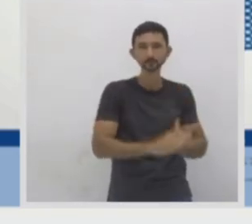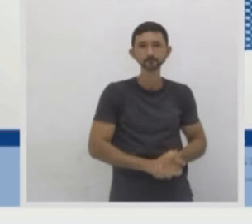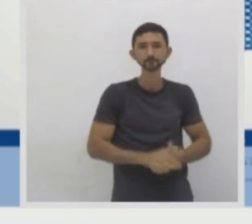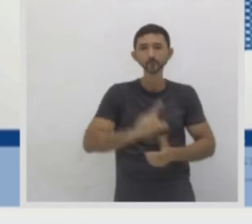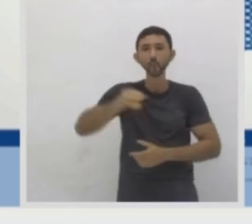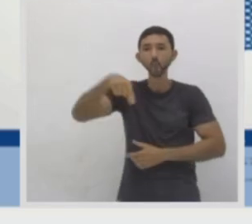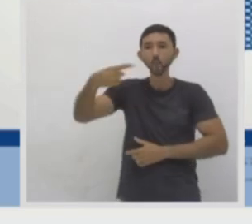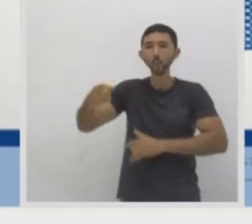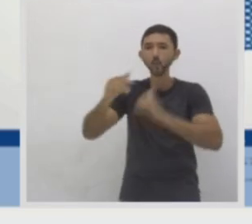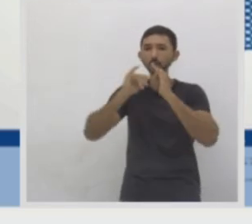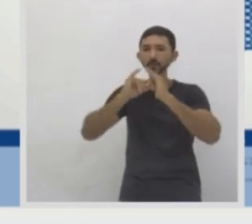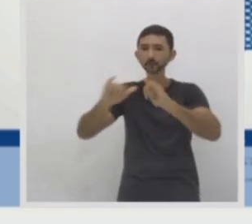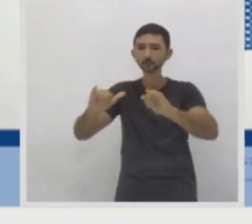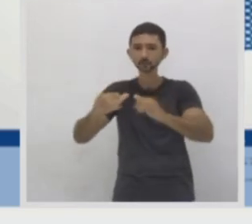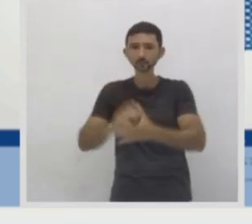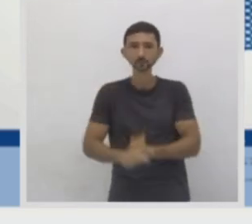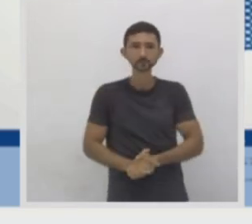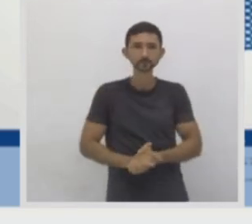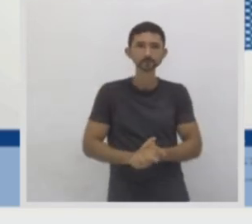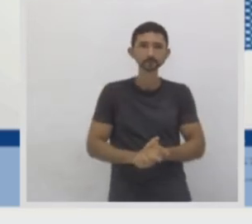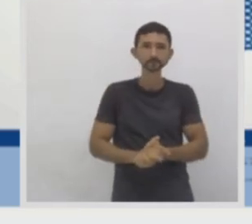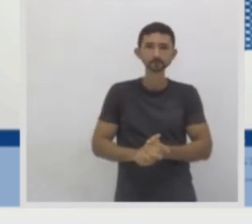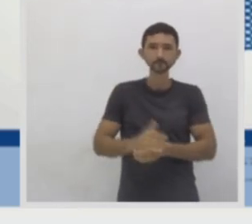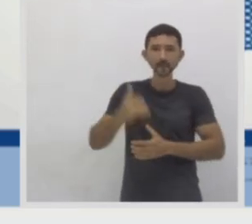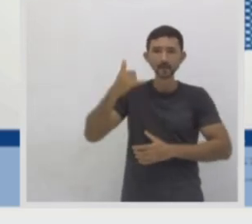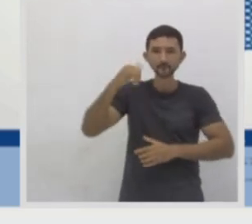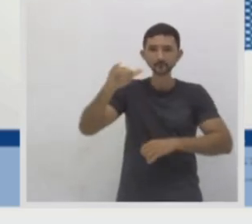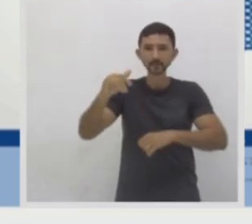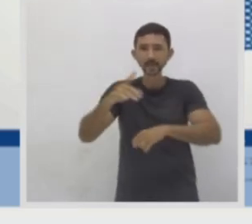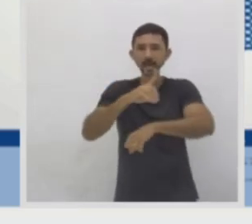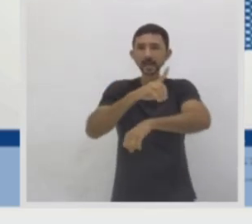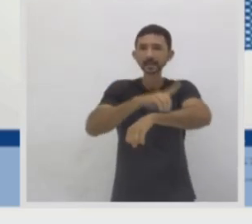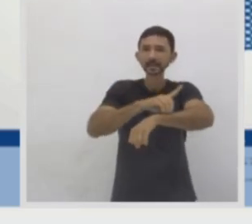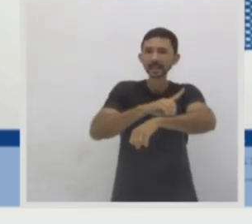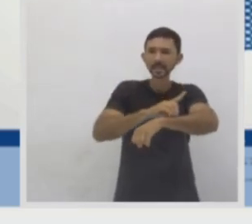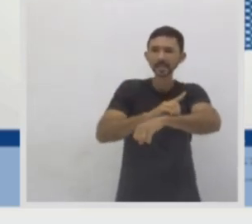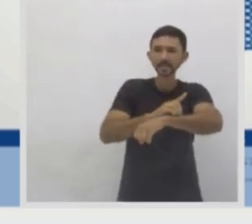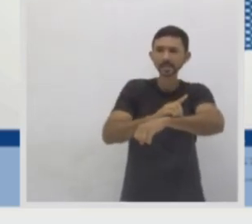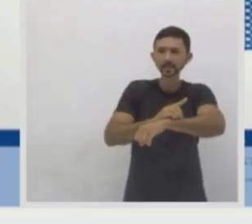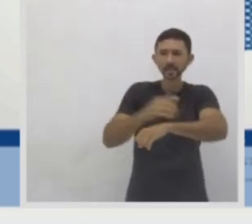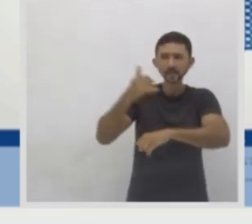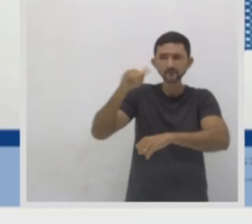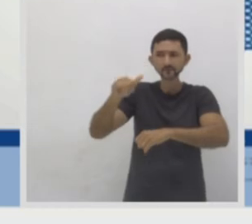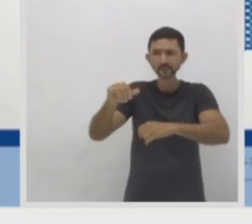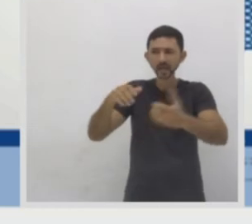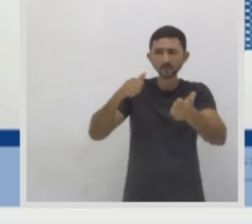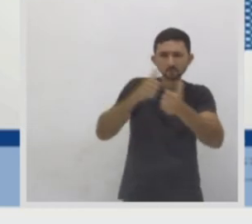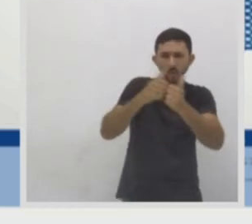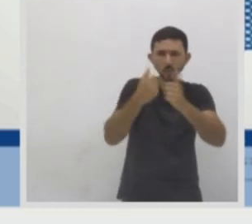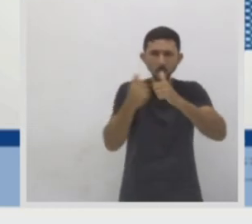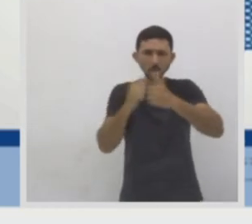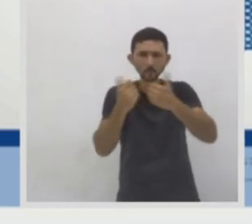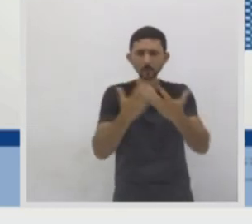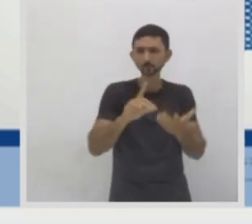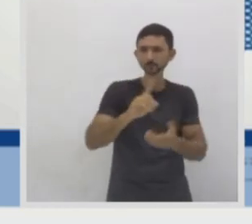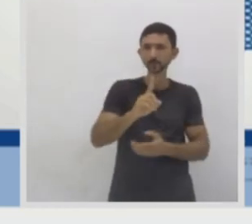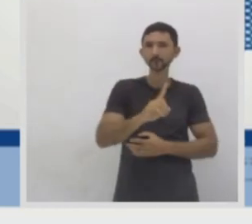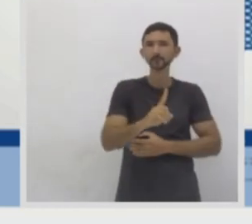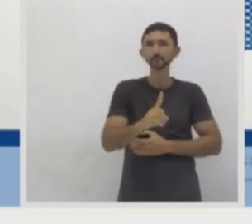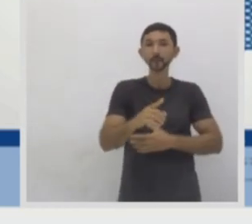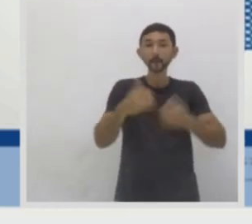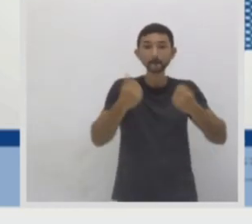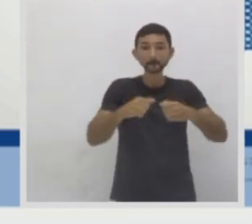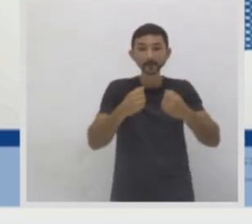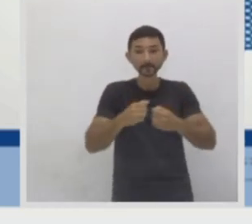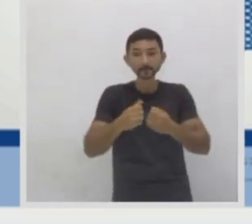diz: contra a dengue, não adianta sair no tapa. O que ele quer dizer com isso? Que nós temos que fazer toda a